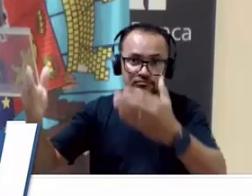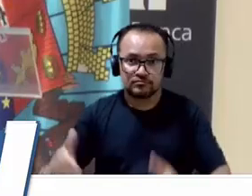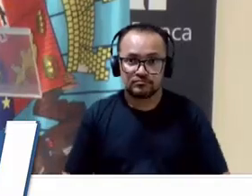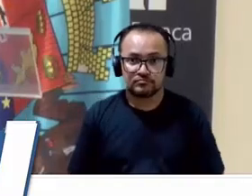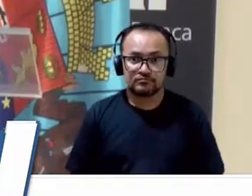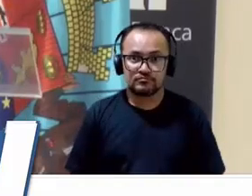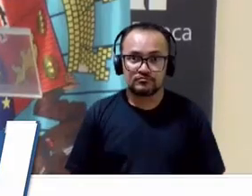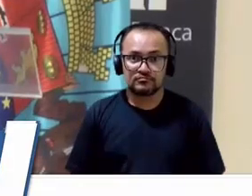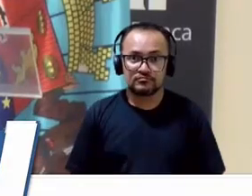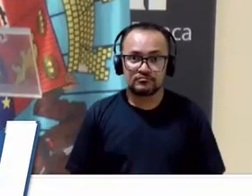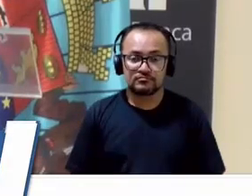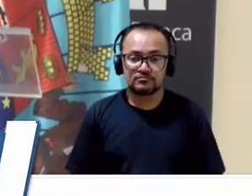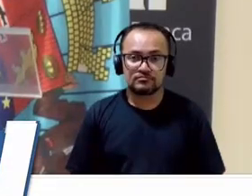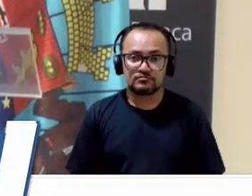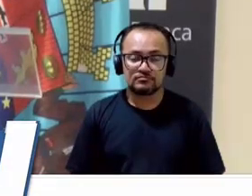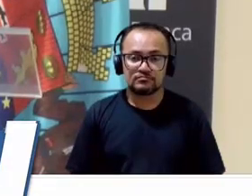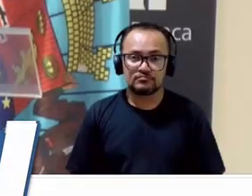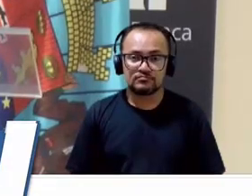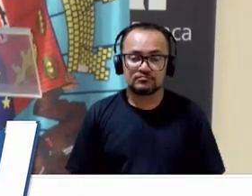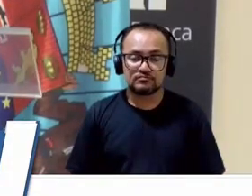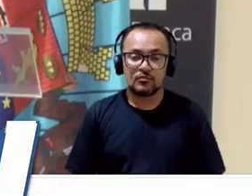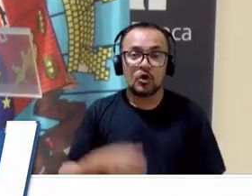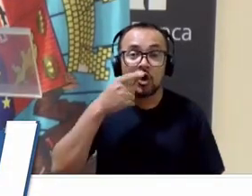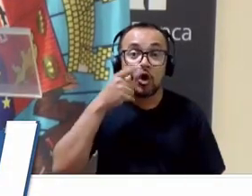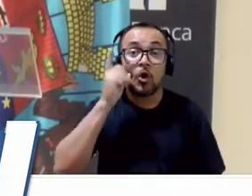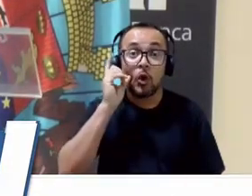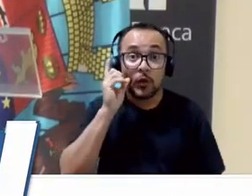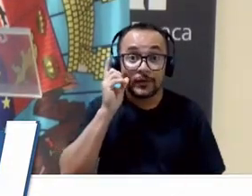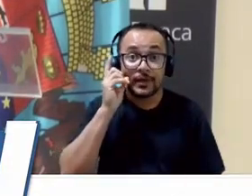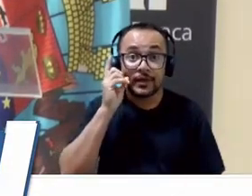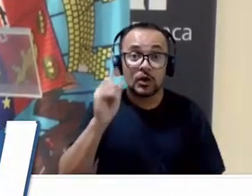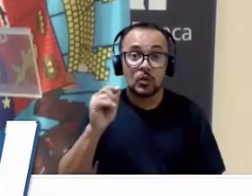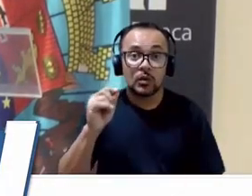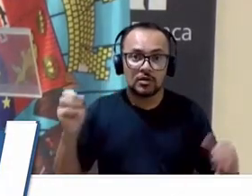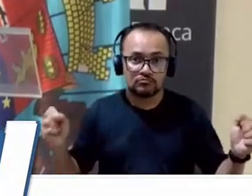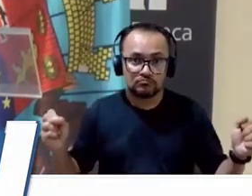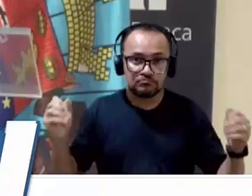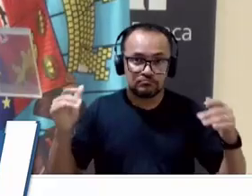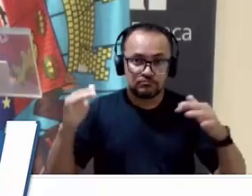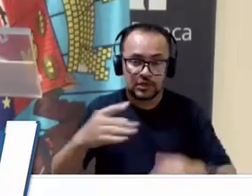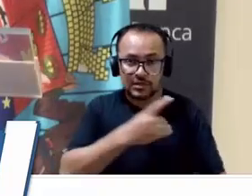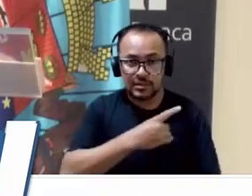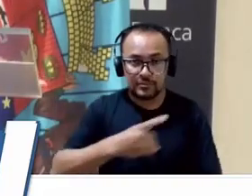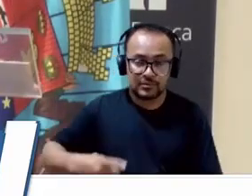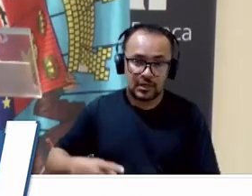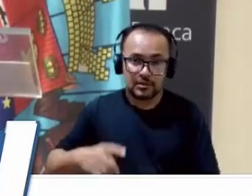primeiro hein ontem Nós nos reunimos com o deputado estadual Rafael